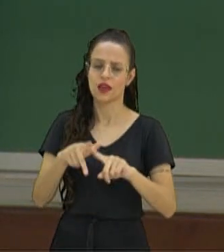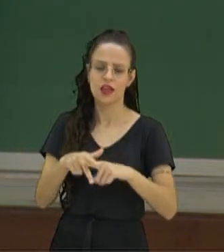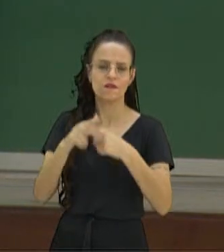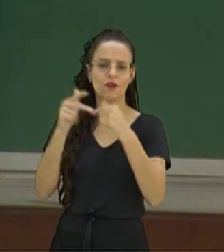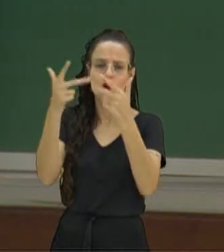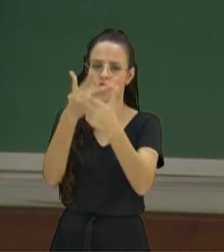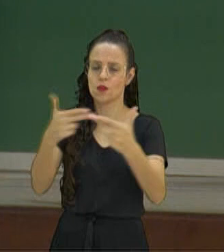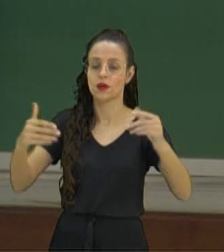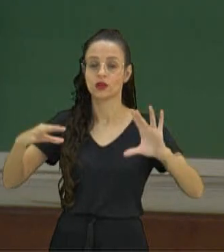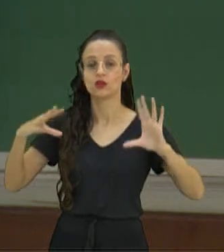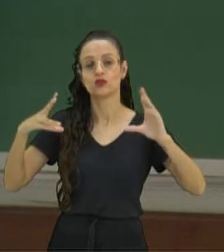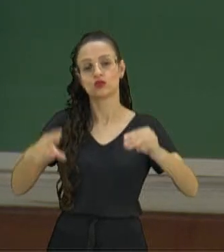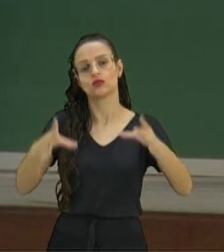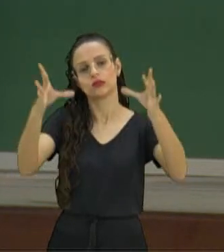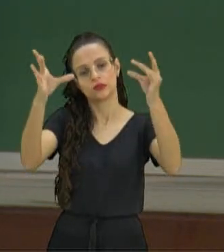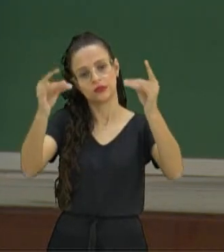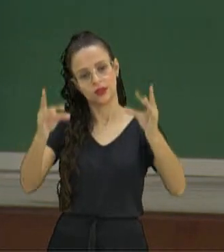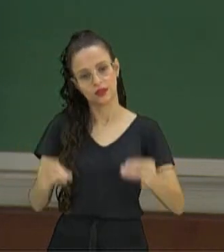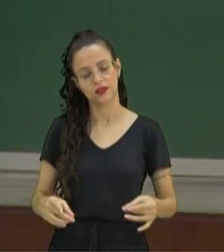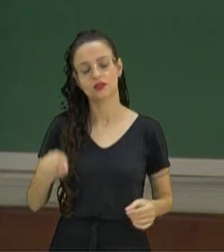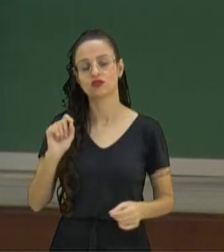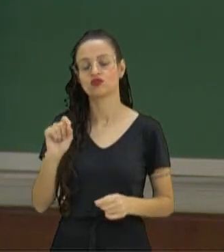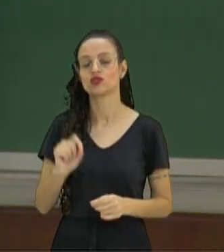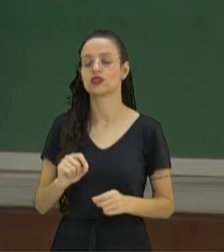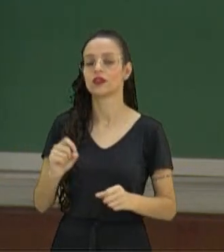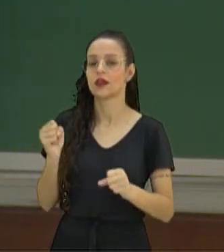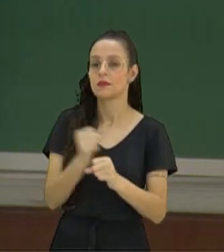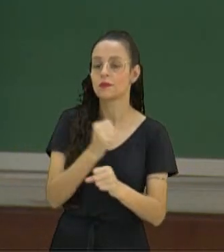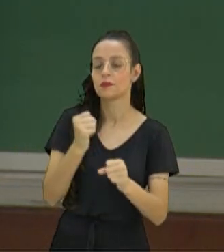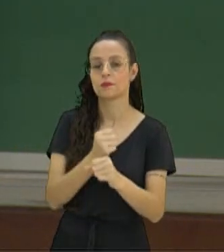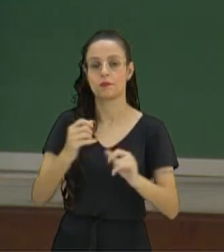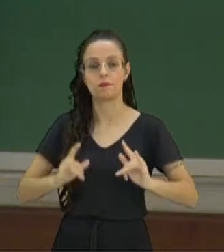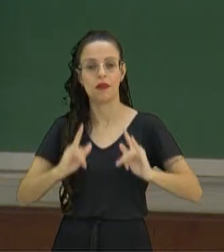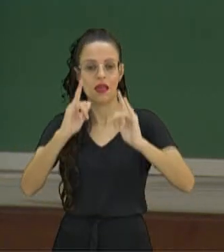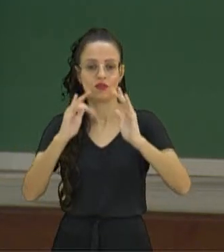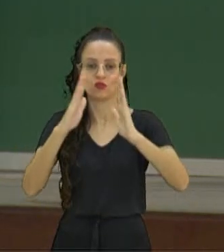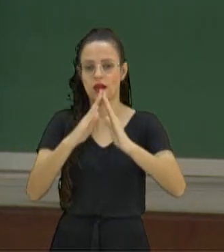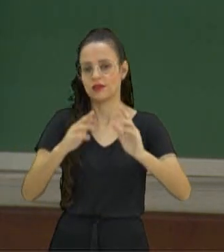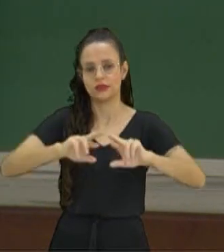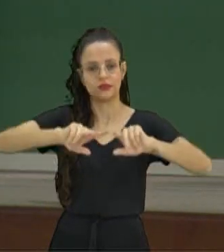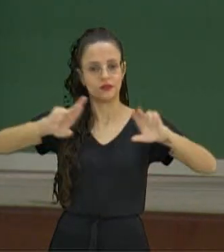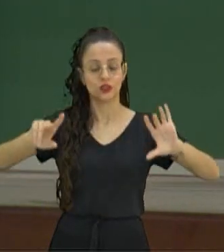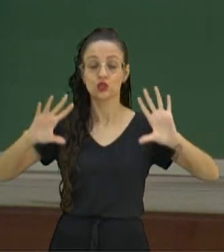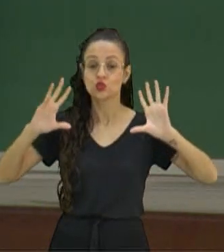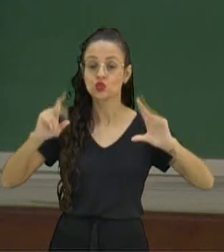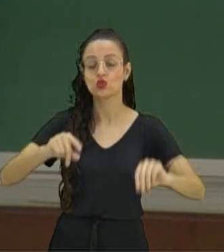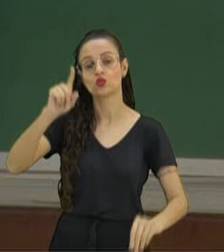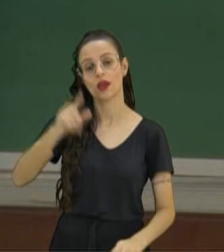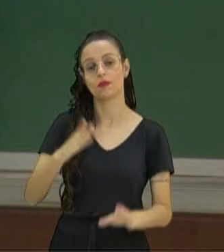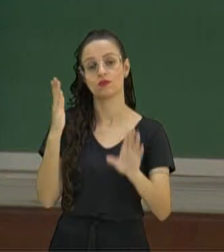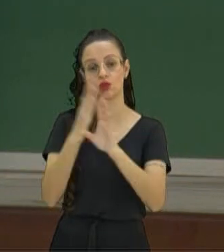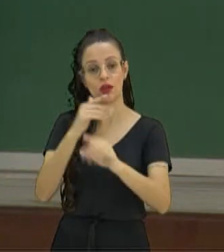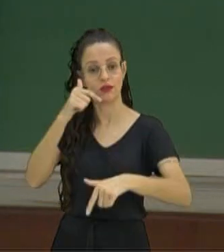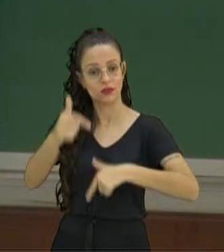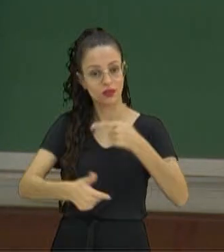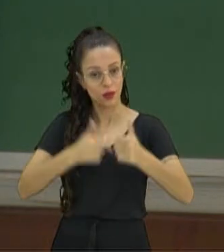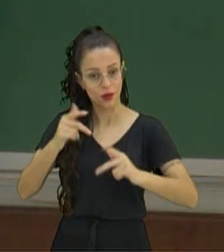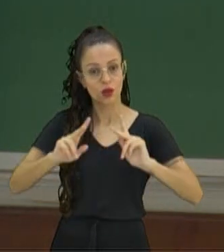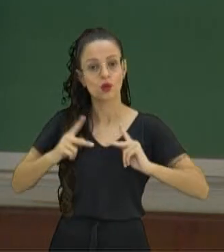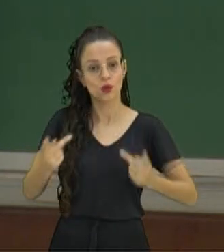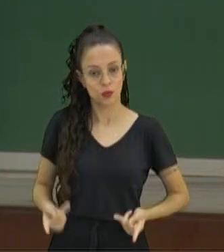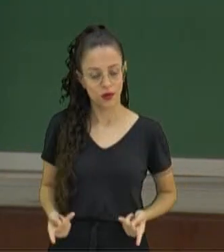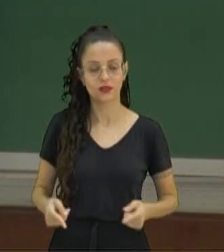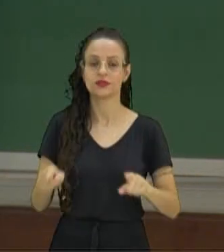e todas as formas ali de edificações, de prédios, casas, enfim. Tudo isso é resultado do trabalho humano e tudo isso